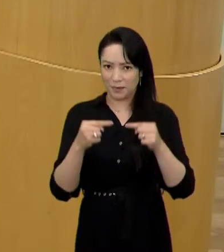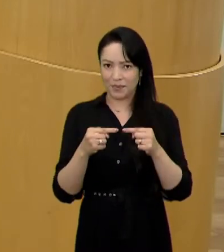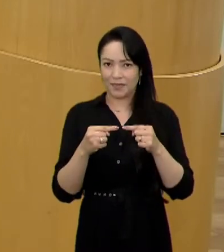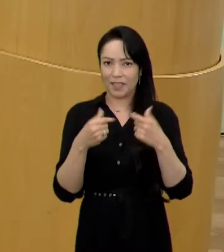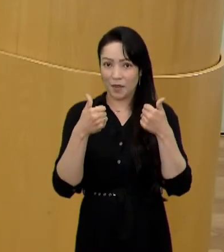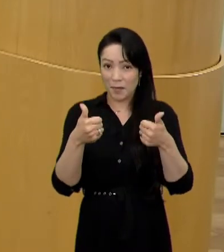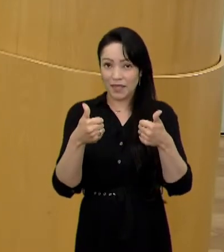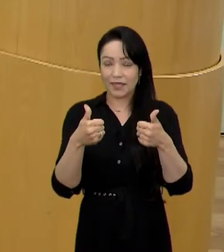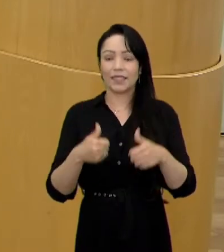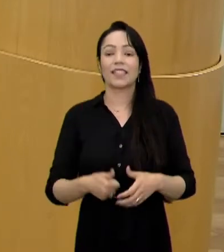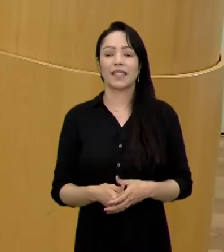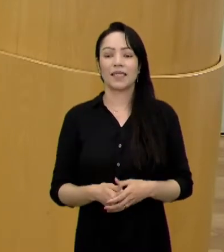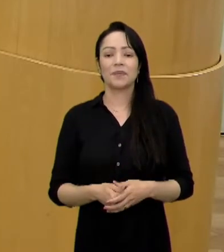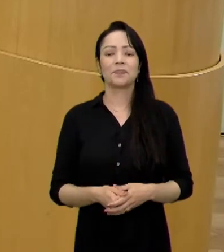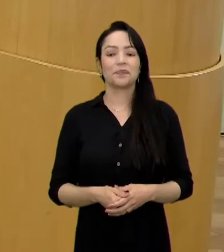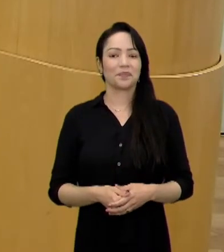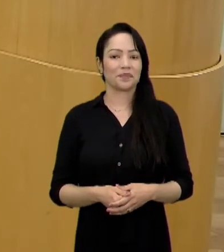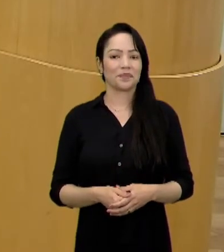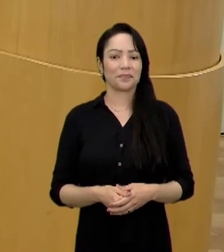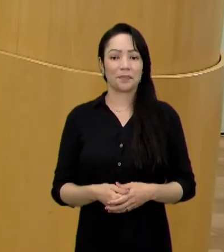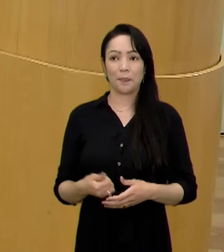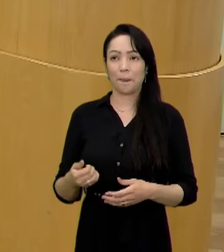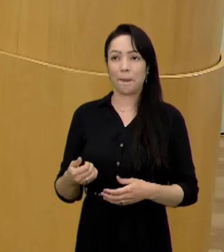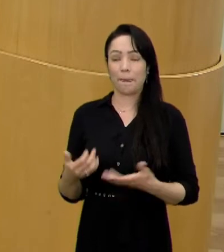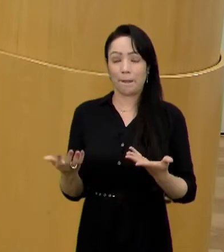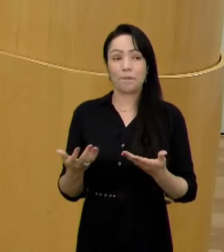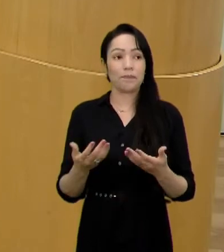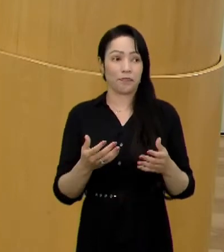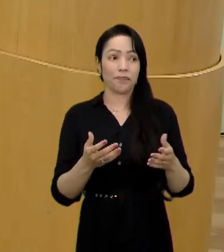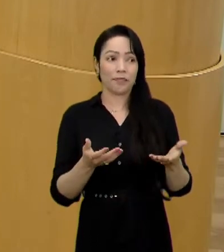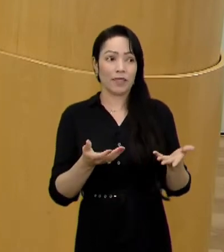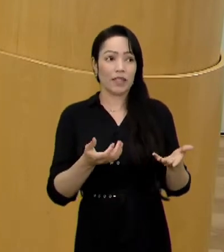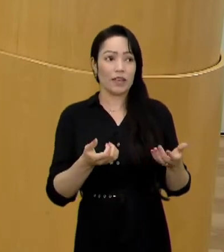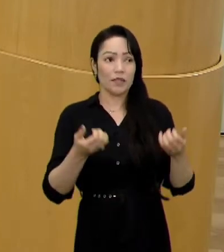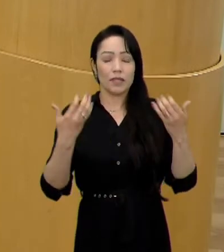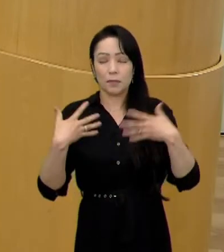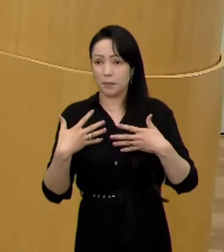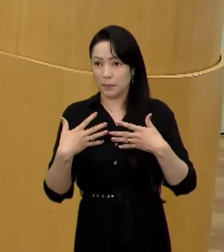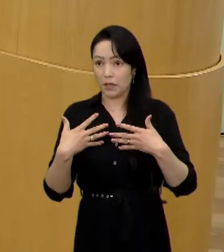quiser comentar, é só você falar, tá, André? Eu acho que o que você falou agora,